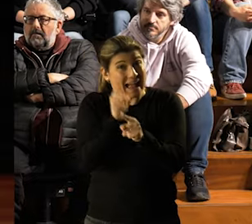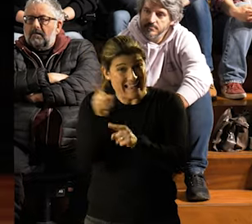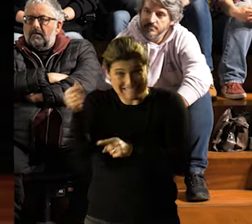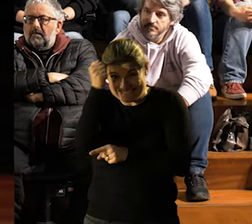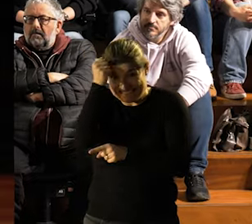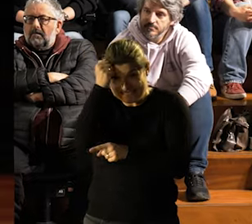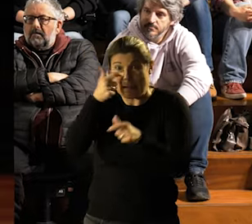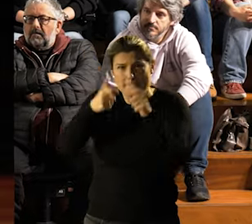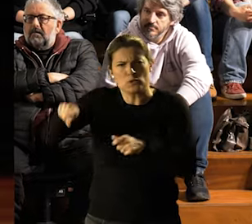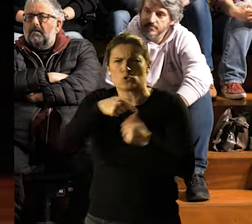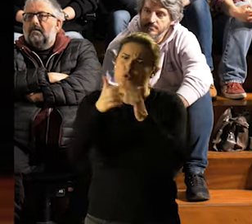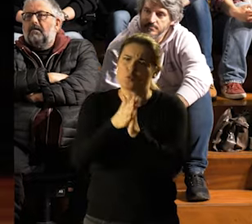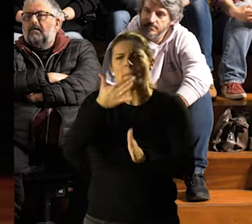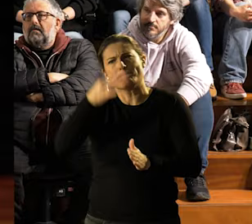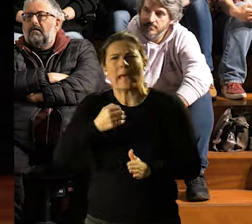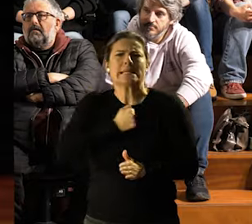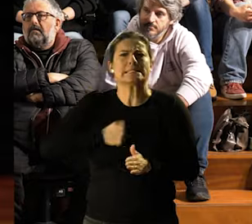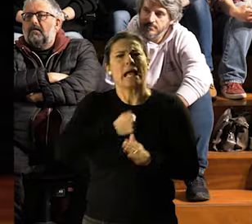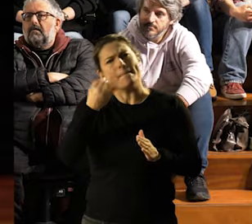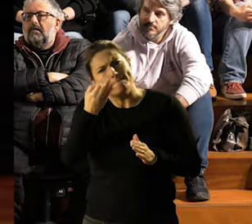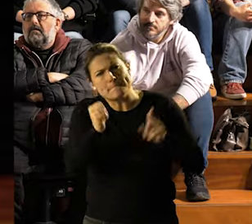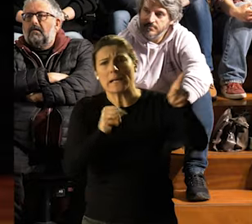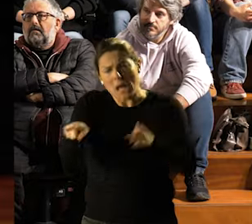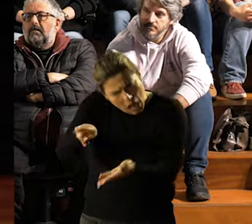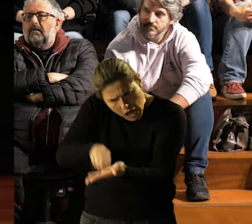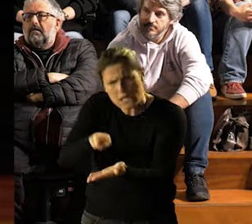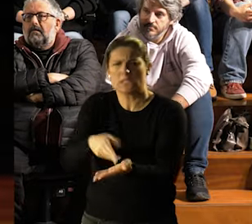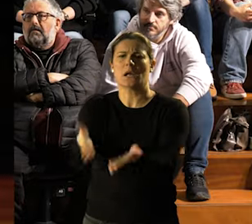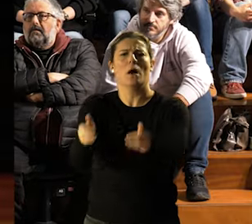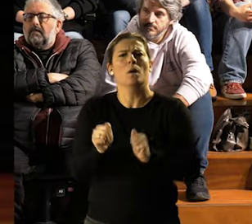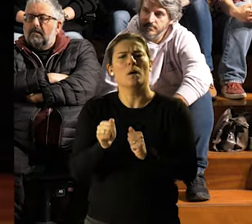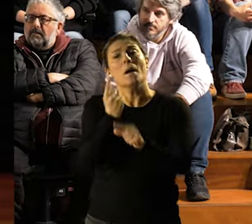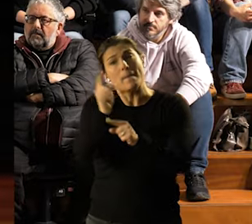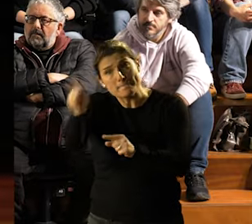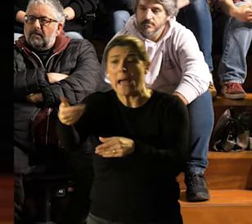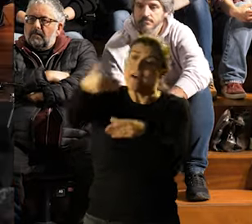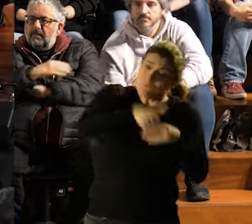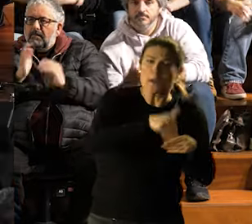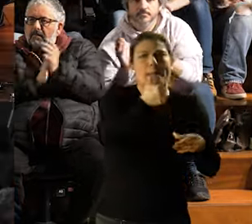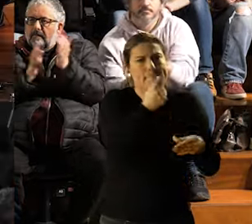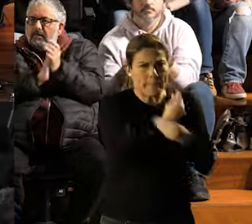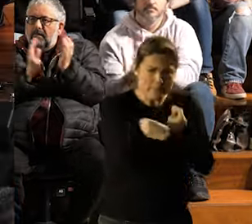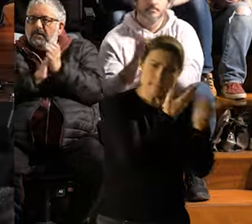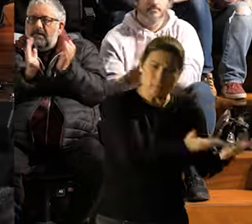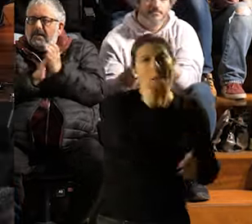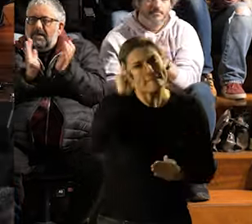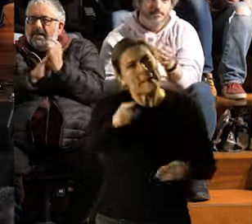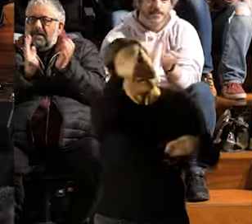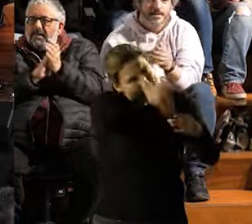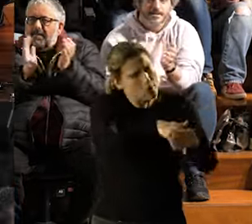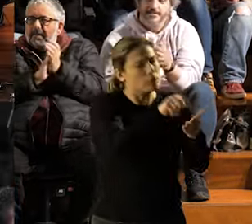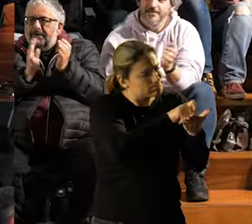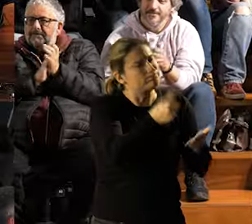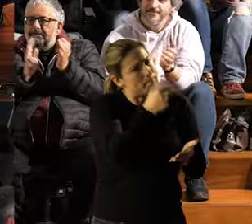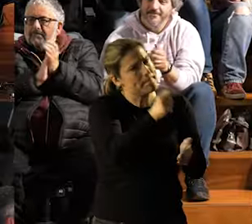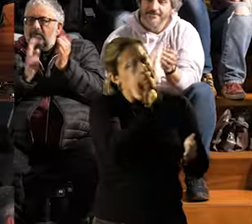mar de gente está zangado com o partido socialista e t razão e é por isso que têm que votar no bloco de esquerda É por isso ten que votar no BL